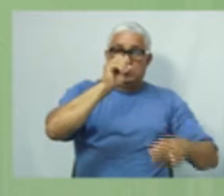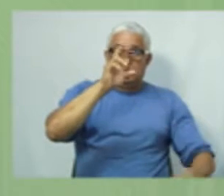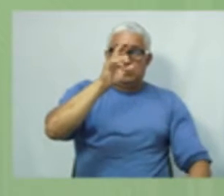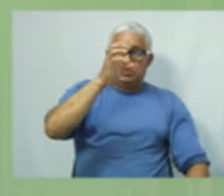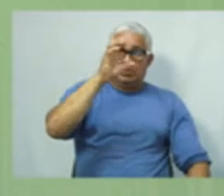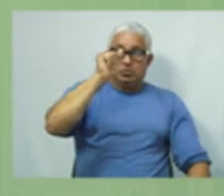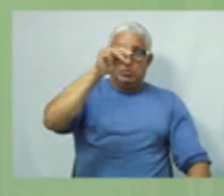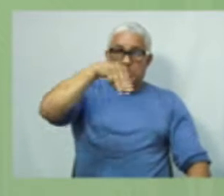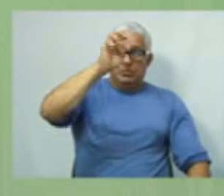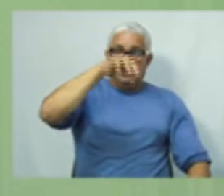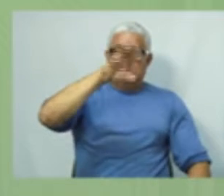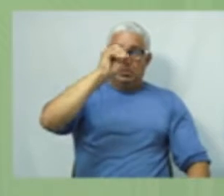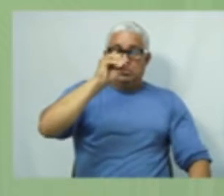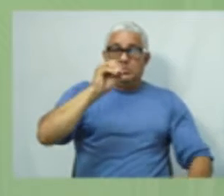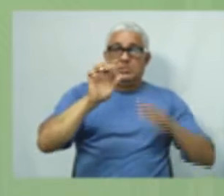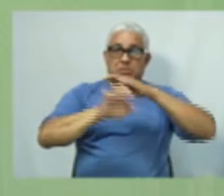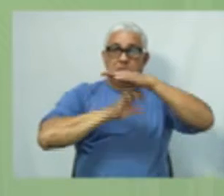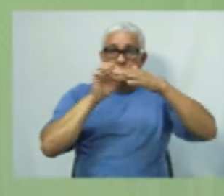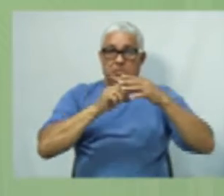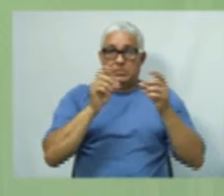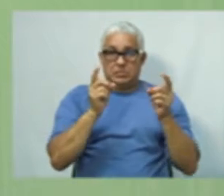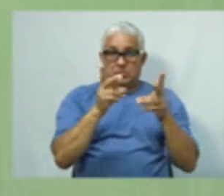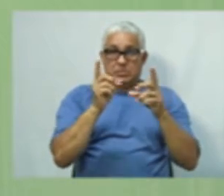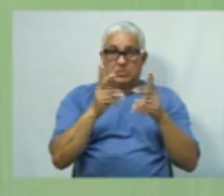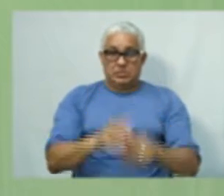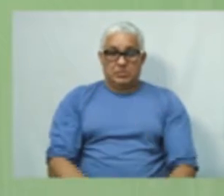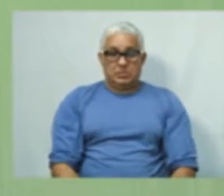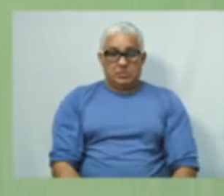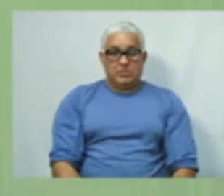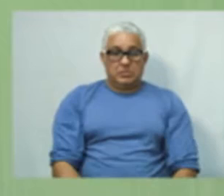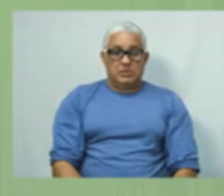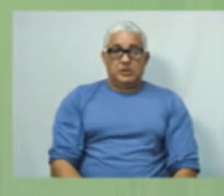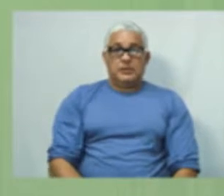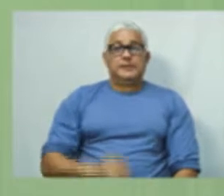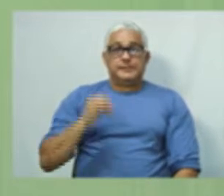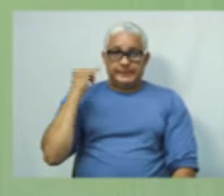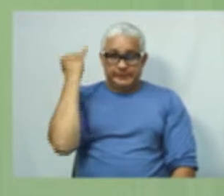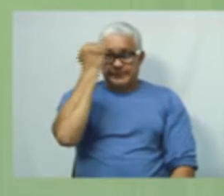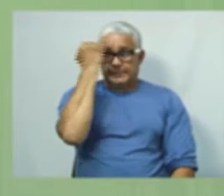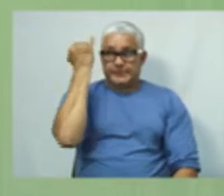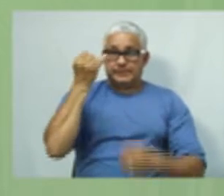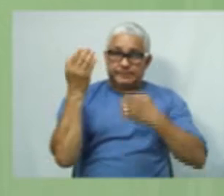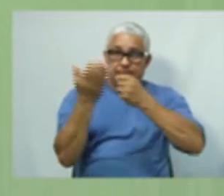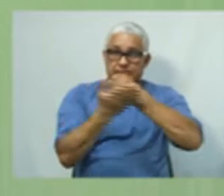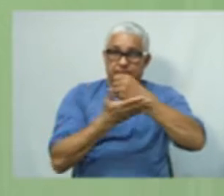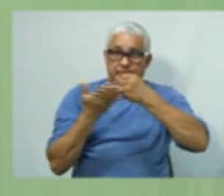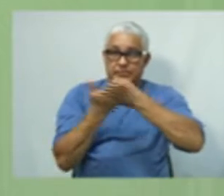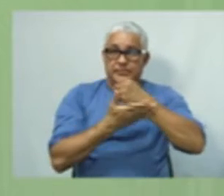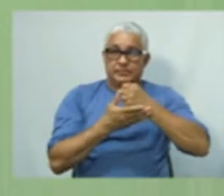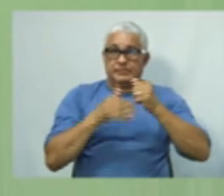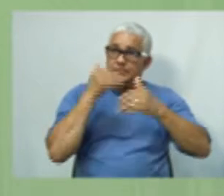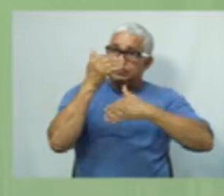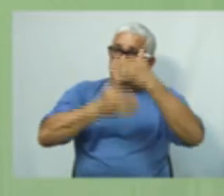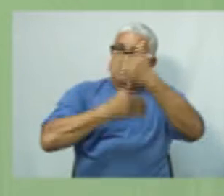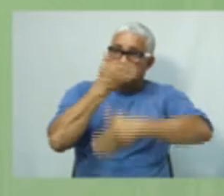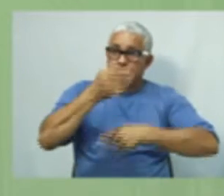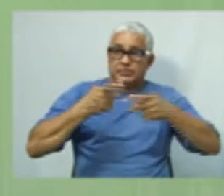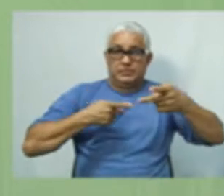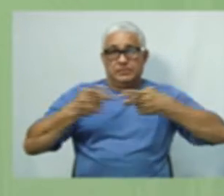empresarial, que é o orçamento de vendas. É a peça básica para o desenvolvimento do